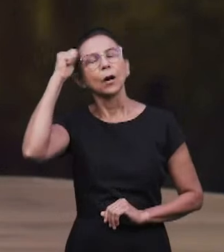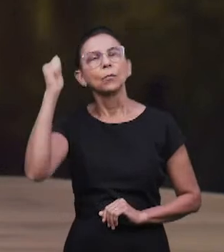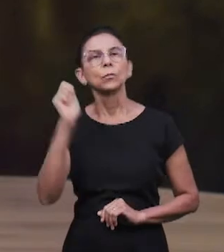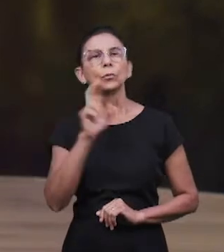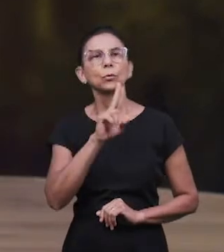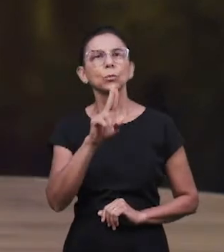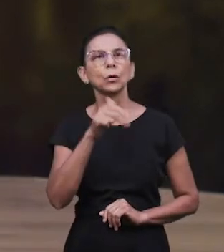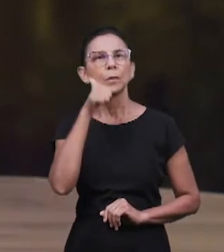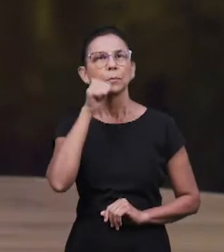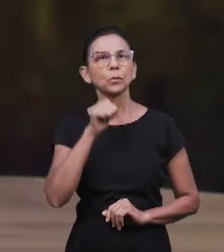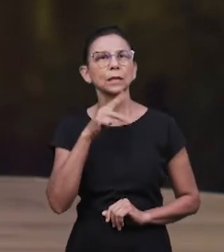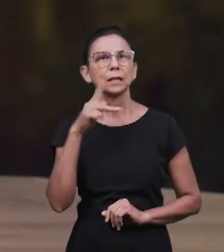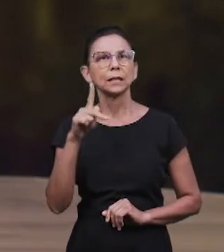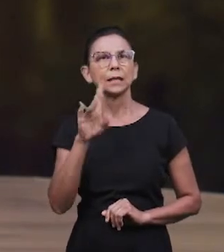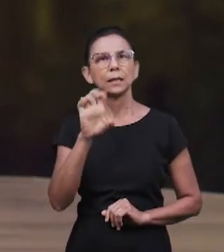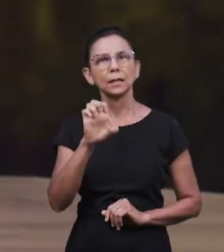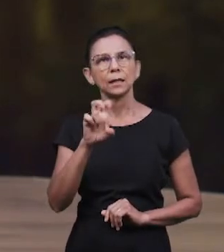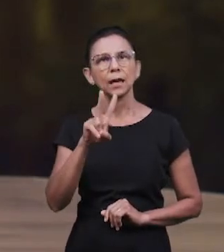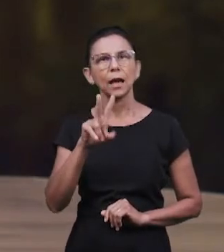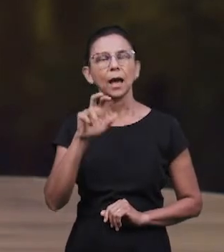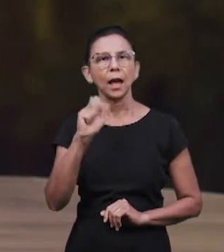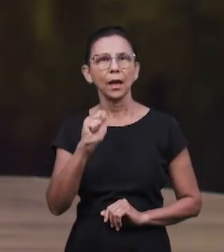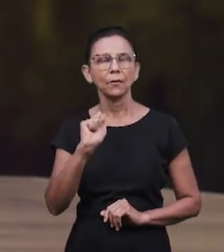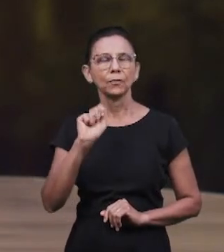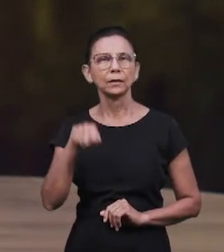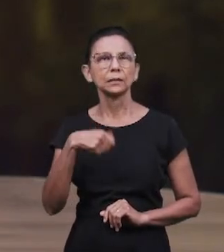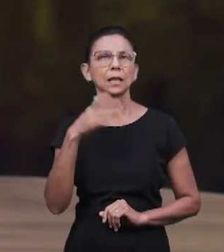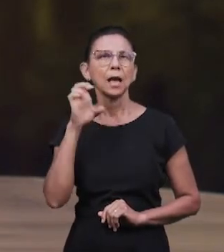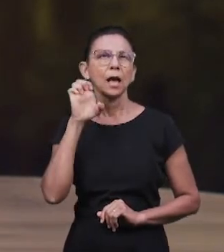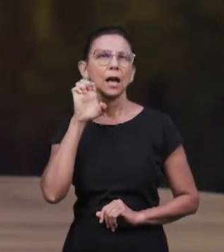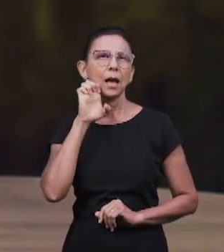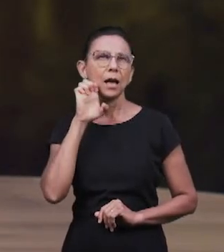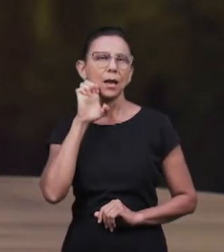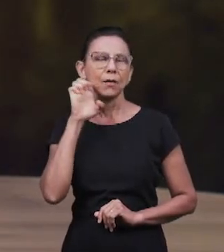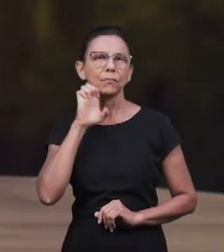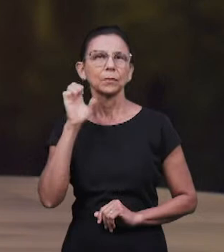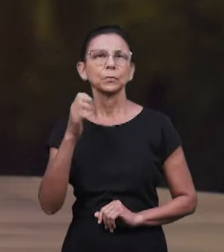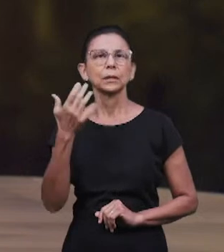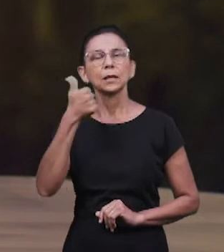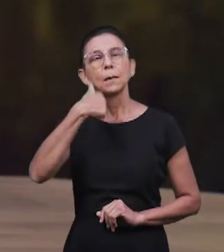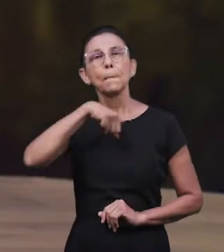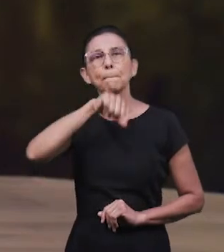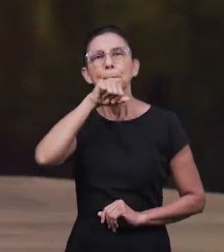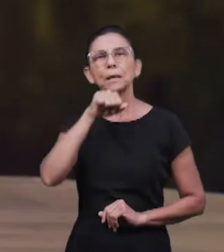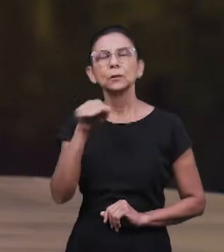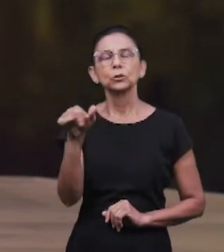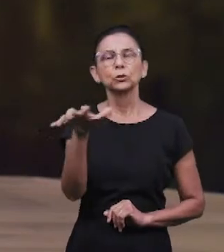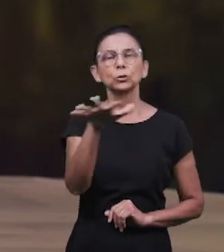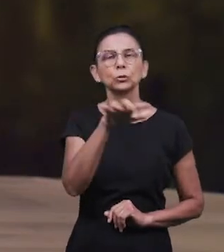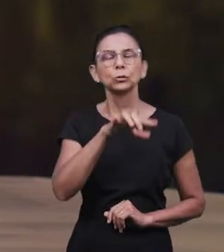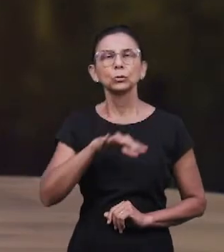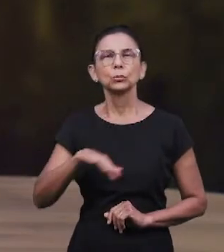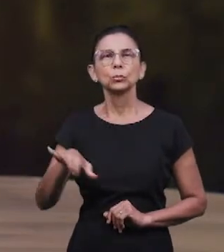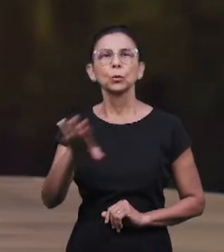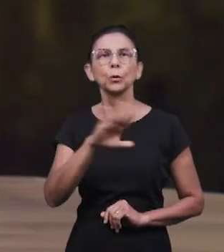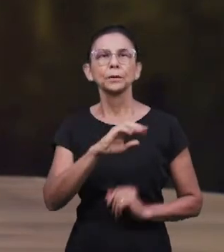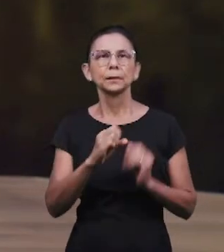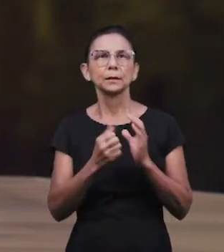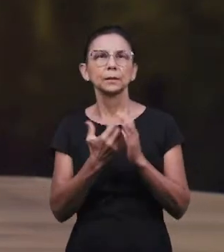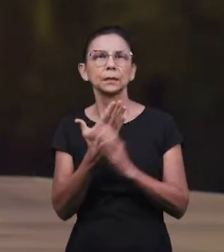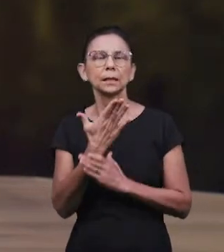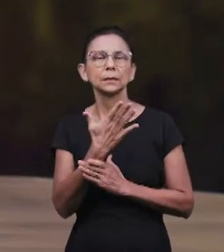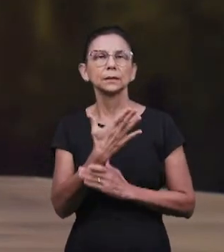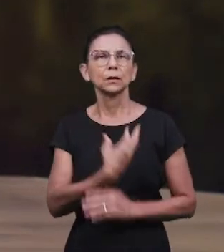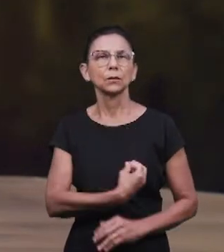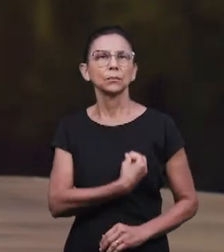da sua mulher Eva, porque era a mãe de todos os viventes. Então é